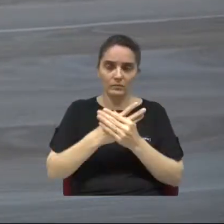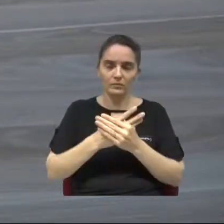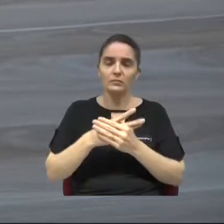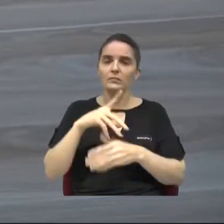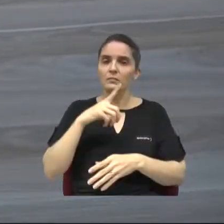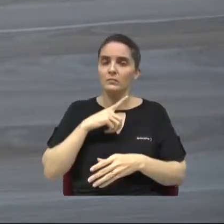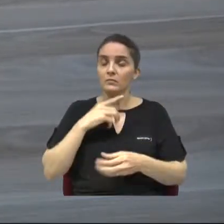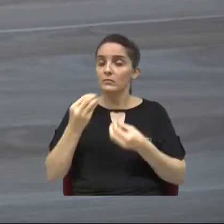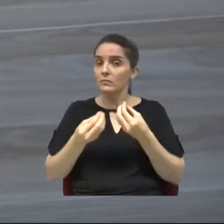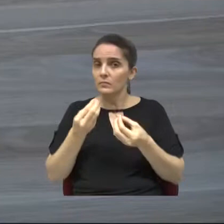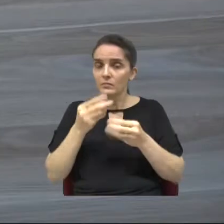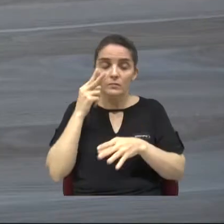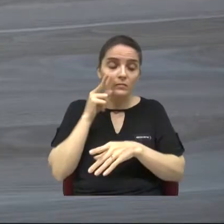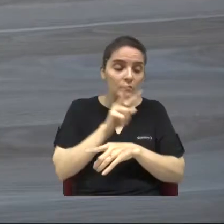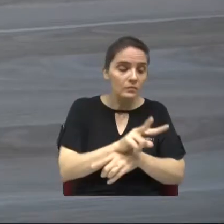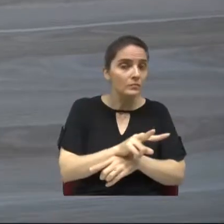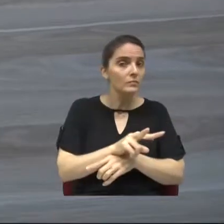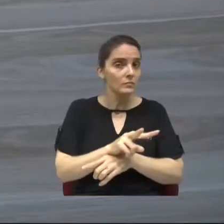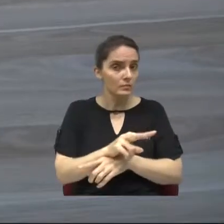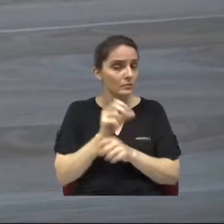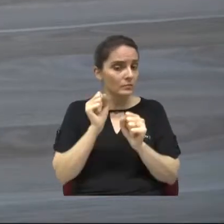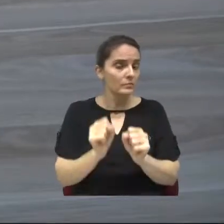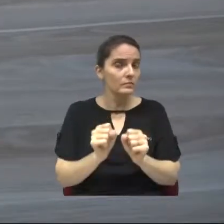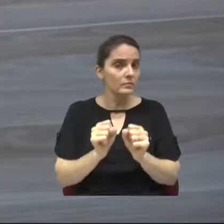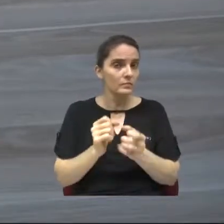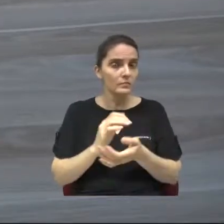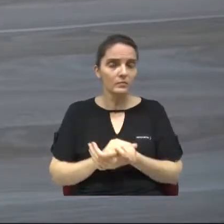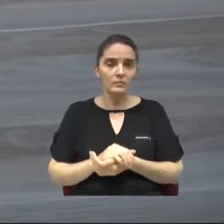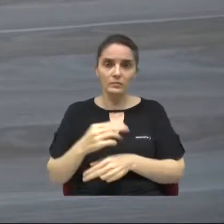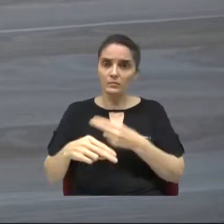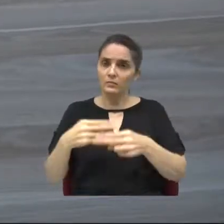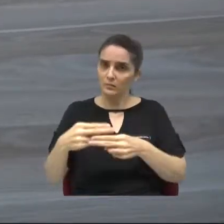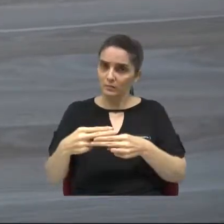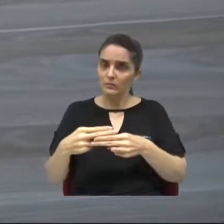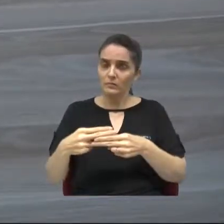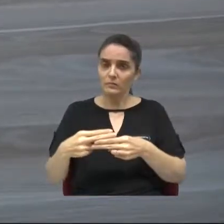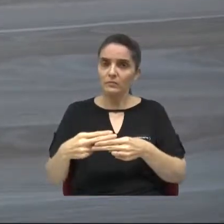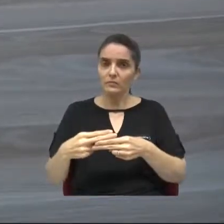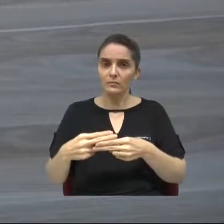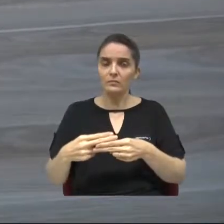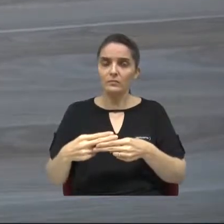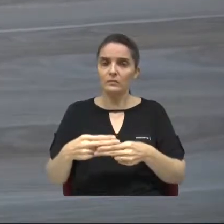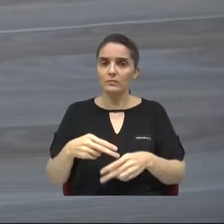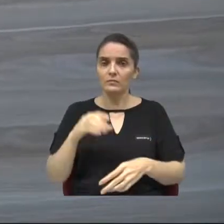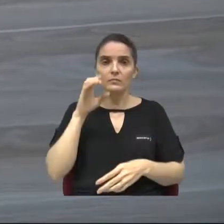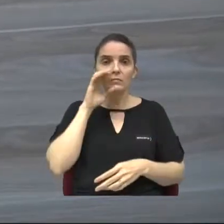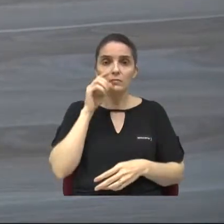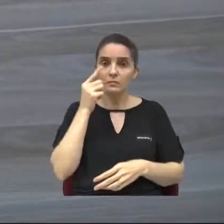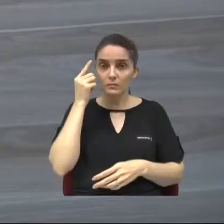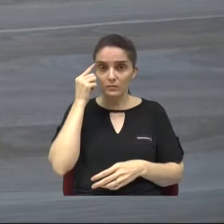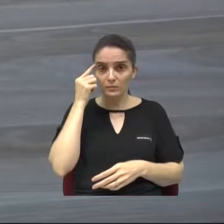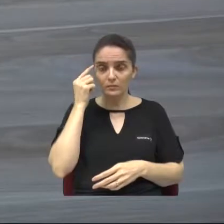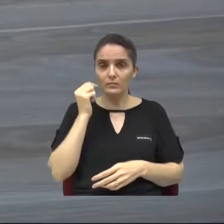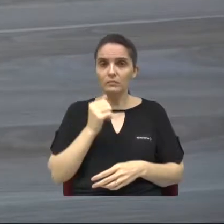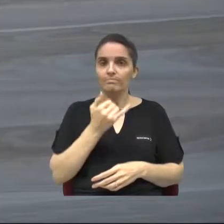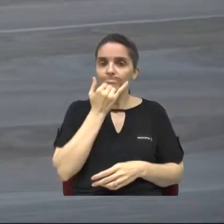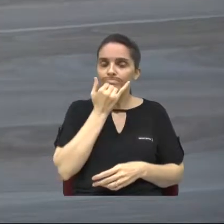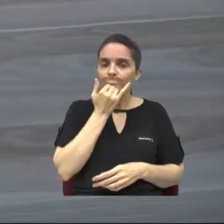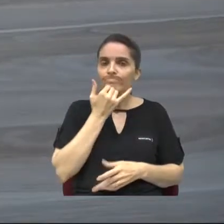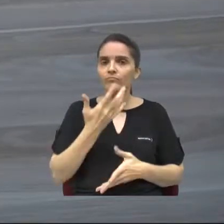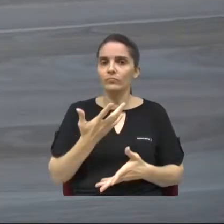estar fiscalizando, a própria casa pode fazer isso. Então, eu acho que a gente tem que perdoar. Muitas